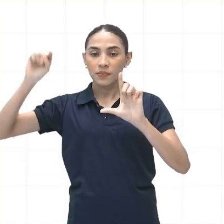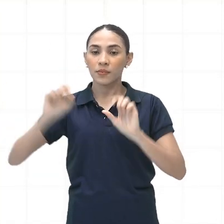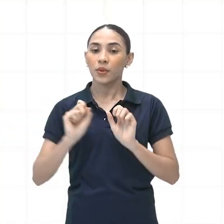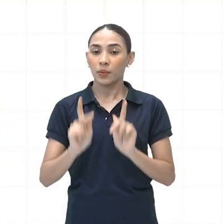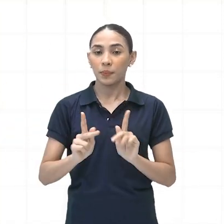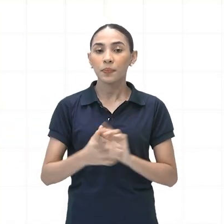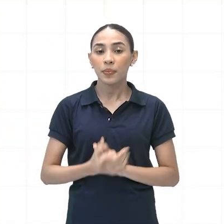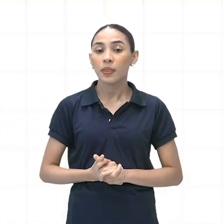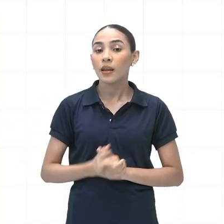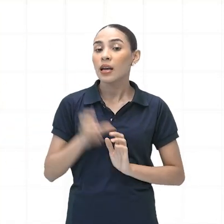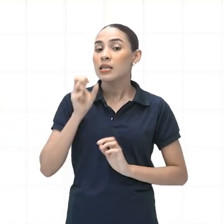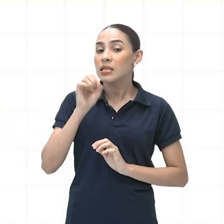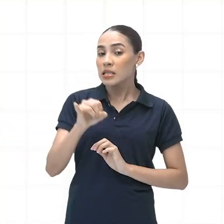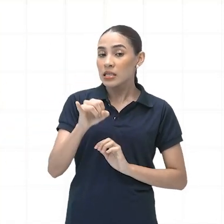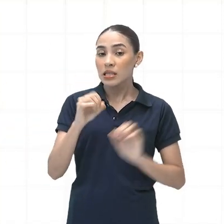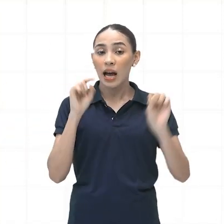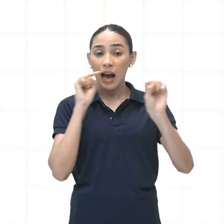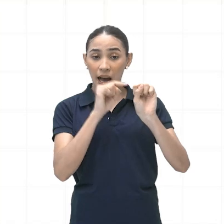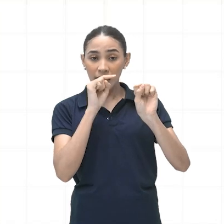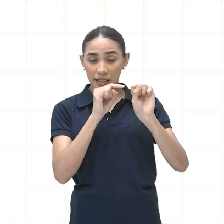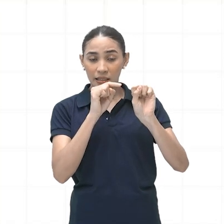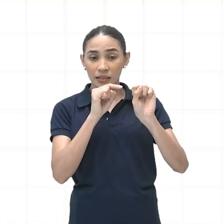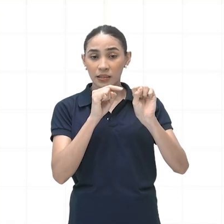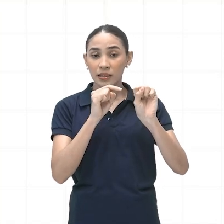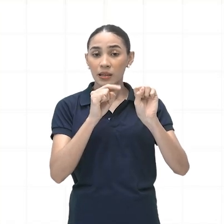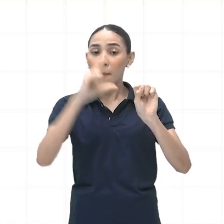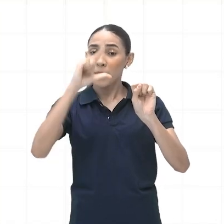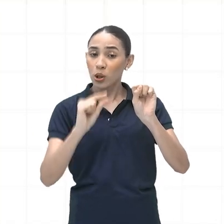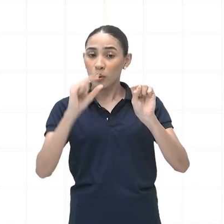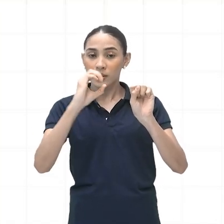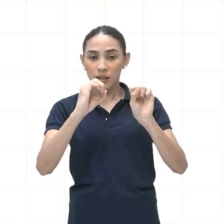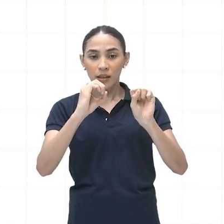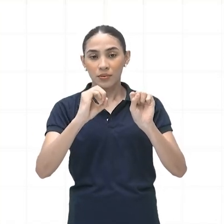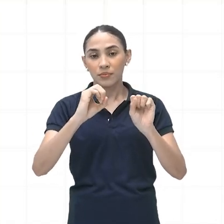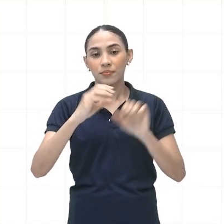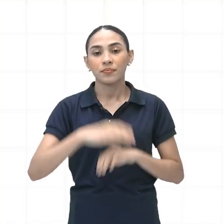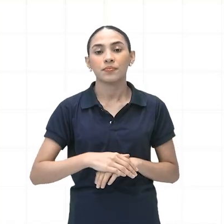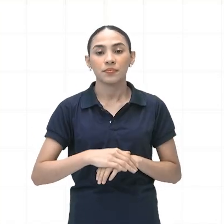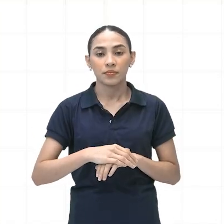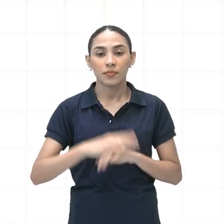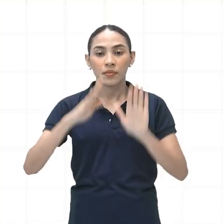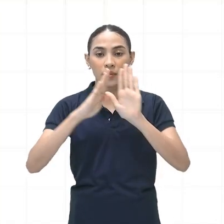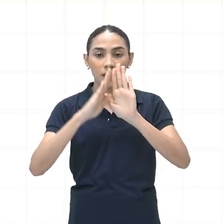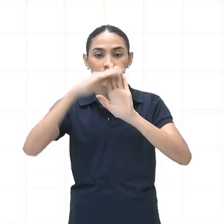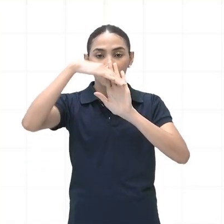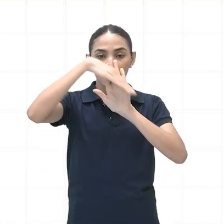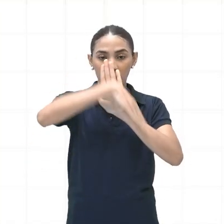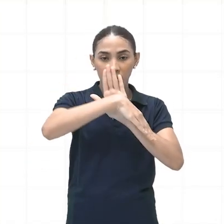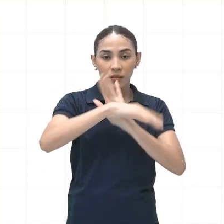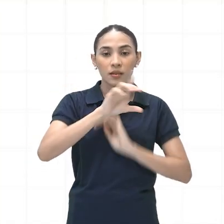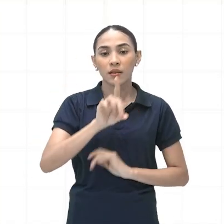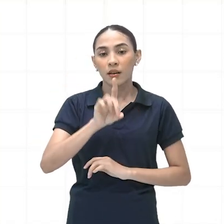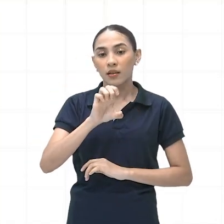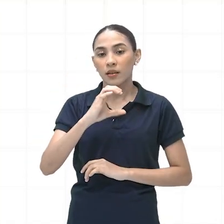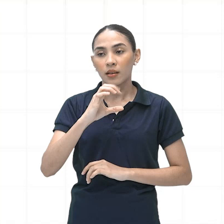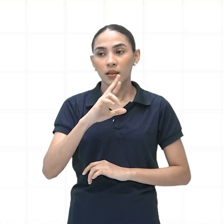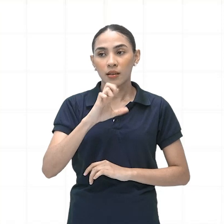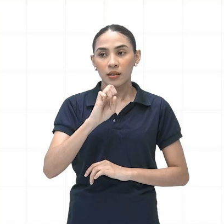Tudo bem? Se esse valor for menor do que 0, a reta é decrescente.